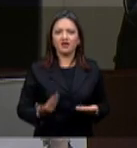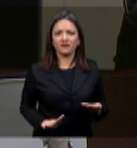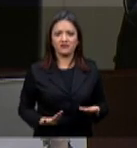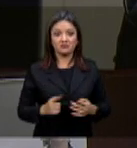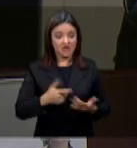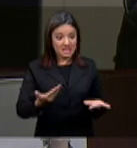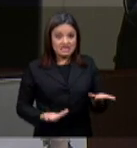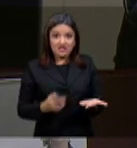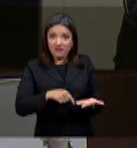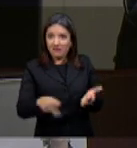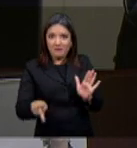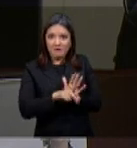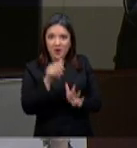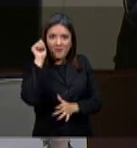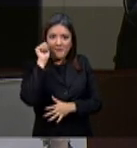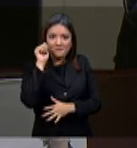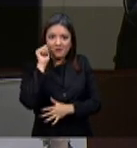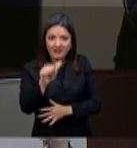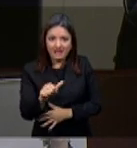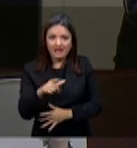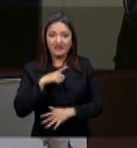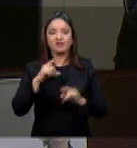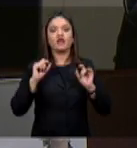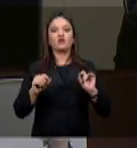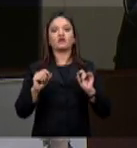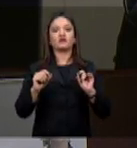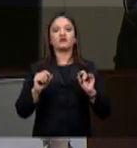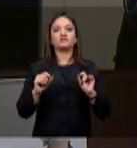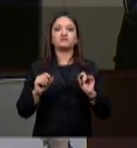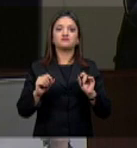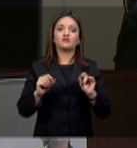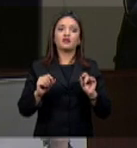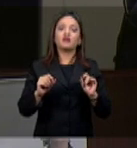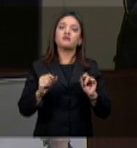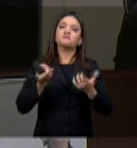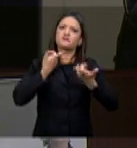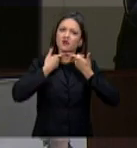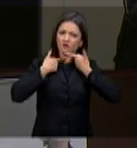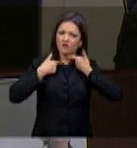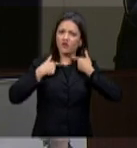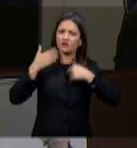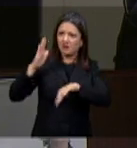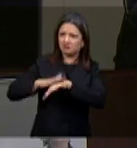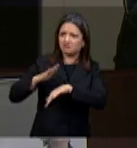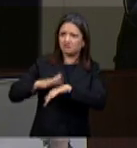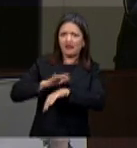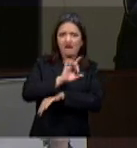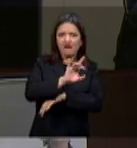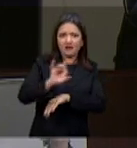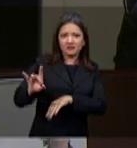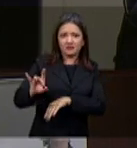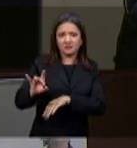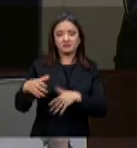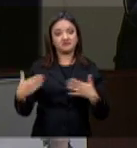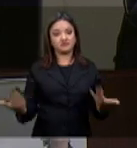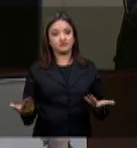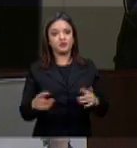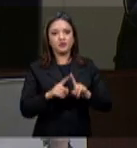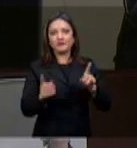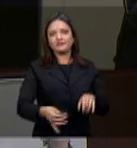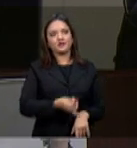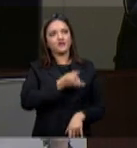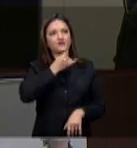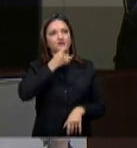uma virtude feminina que passa pelo livre-arbítrio, embora não pareça. Infelizmente, o patriarcado se apoderou